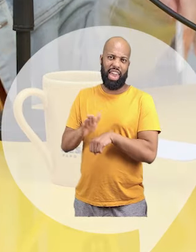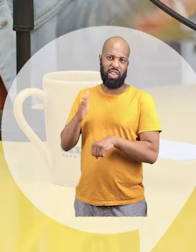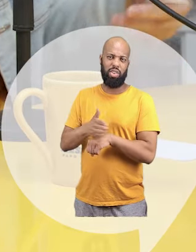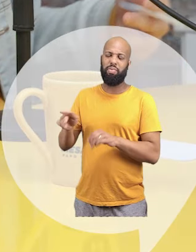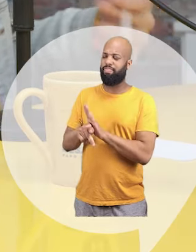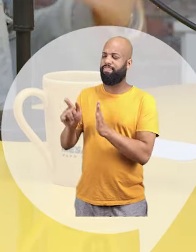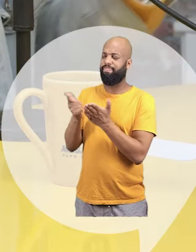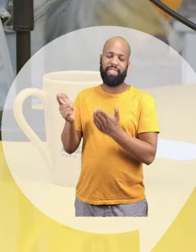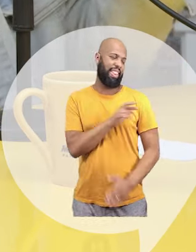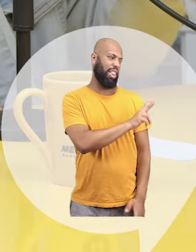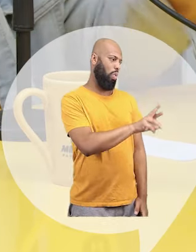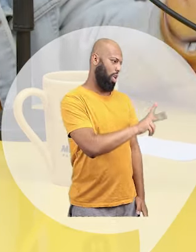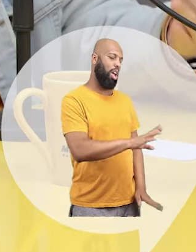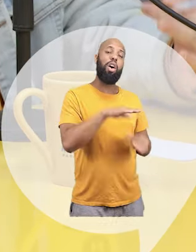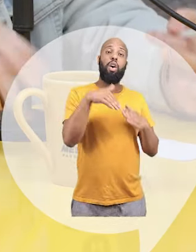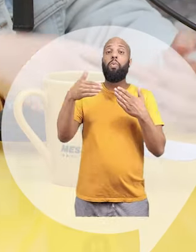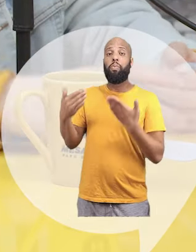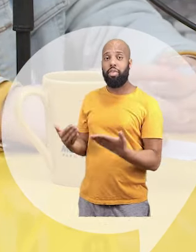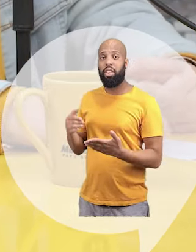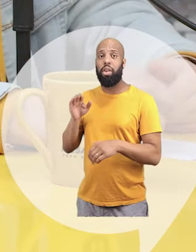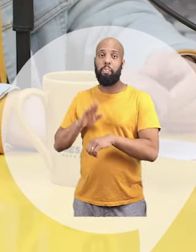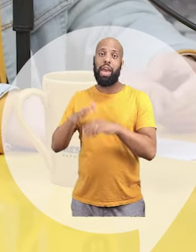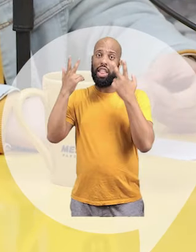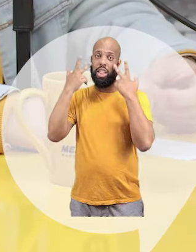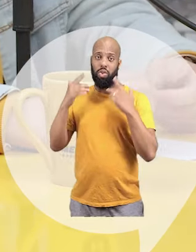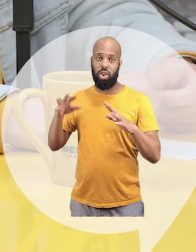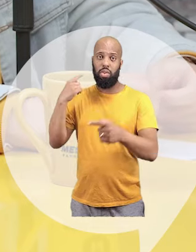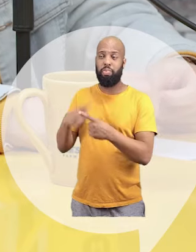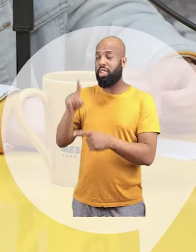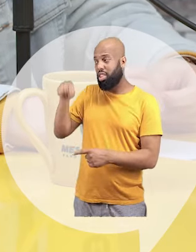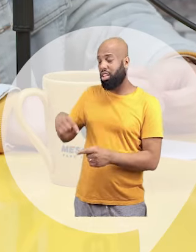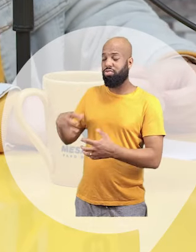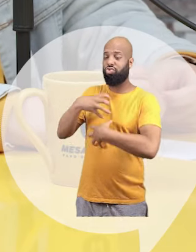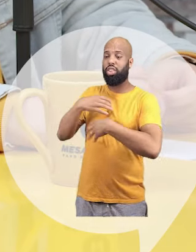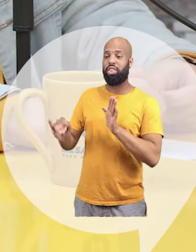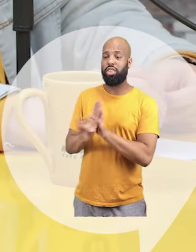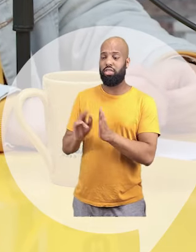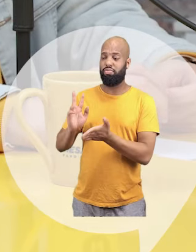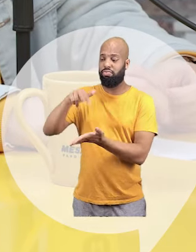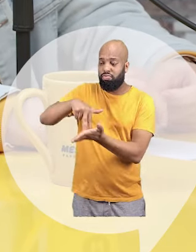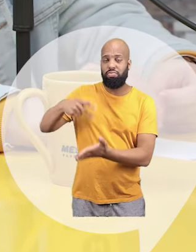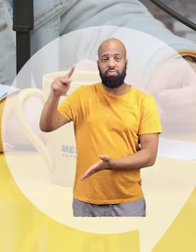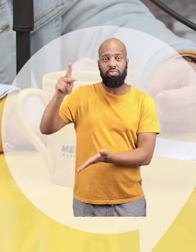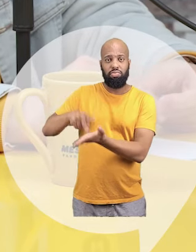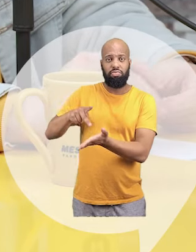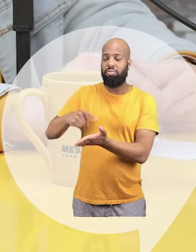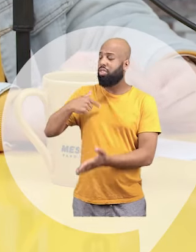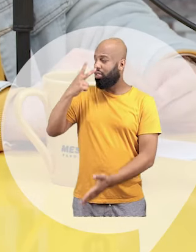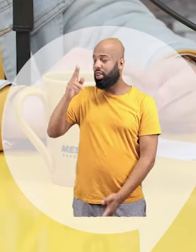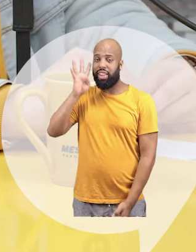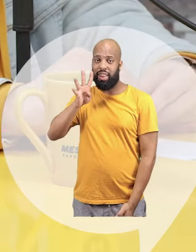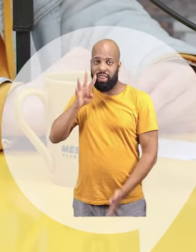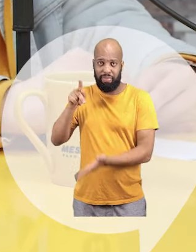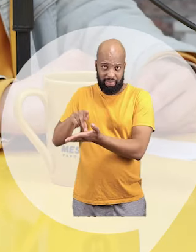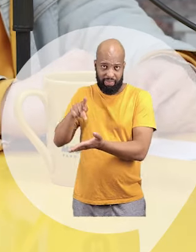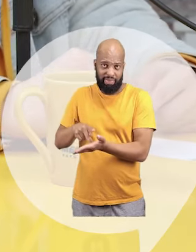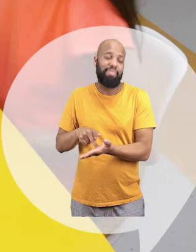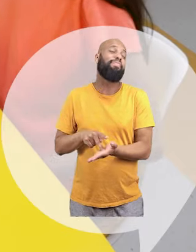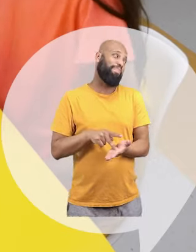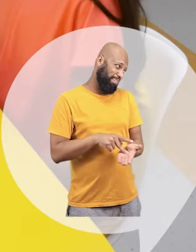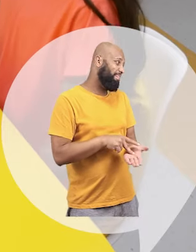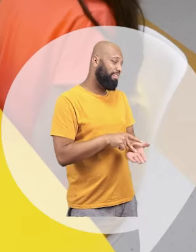jornalisticamente para falar de um jeito e tal e fica mais natural porque senão vocês quem vocês são e é isso aí eu acho que fica bem